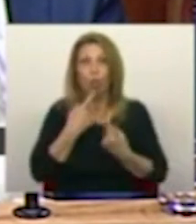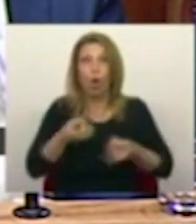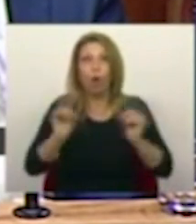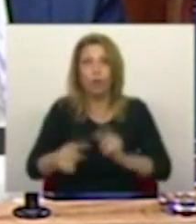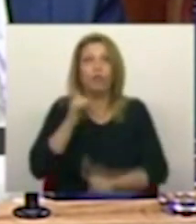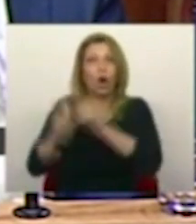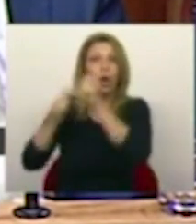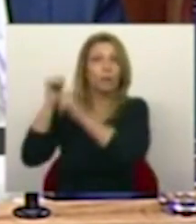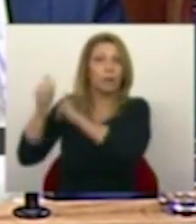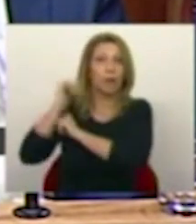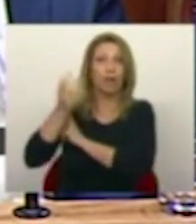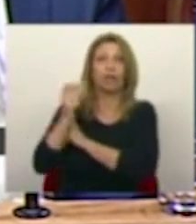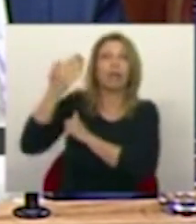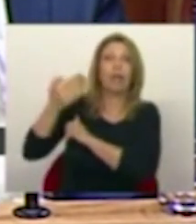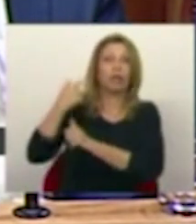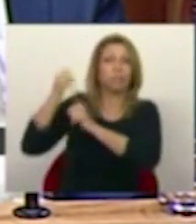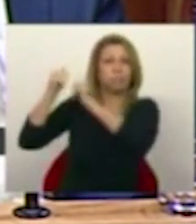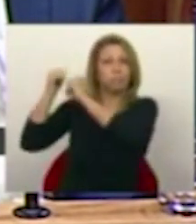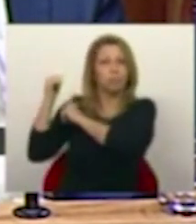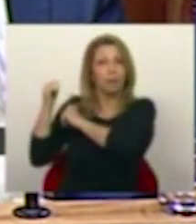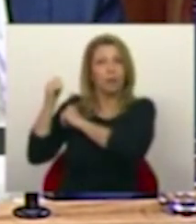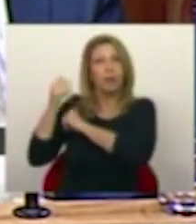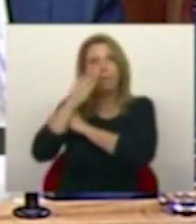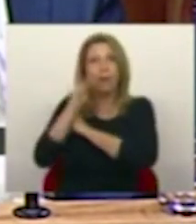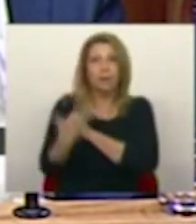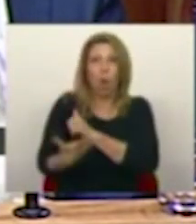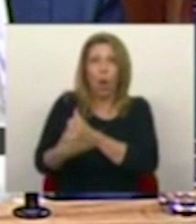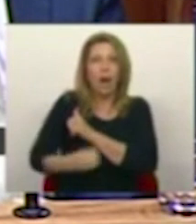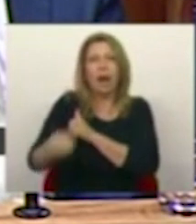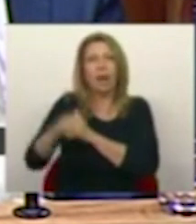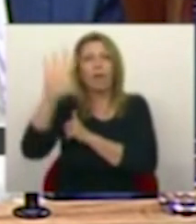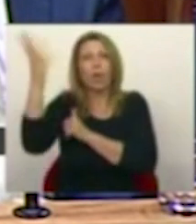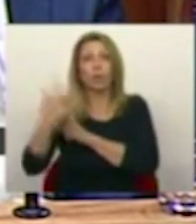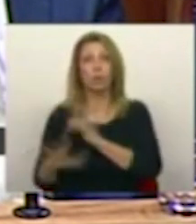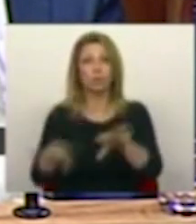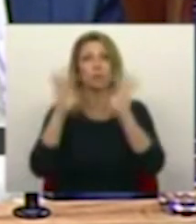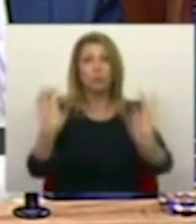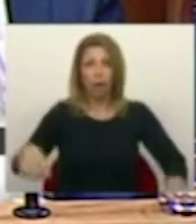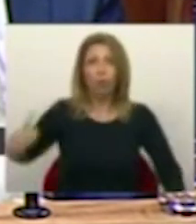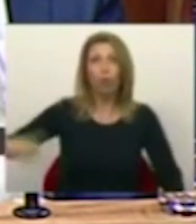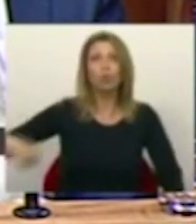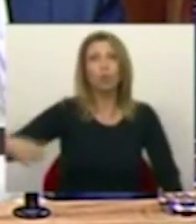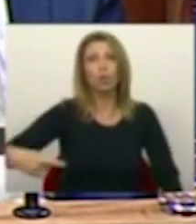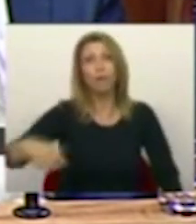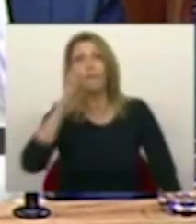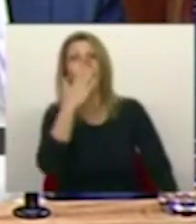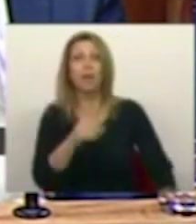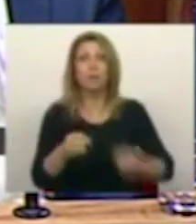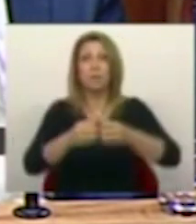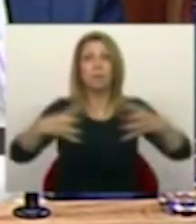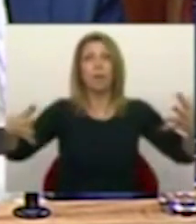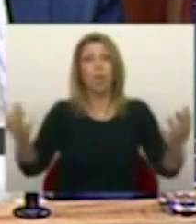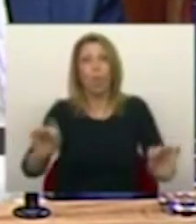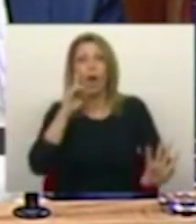7 anos atrás, como se nada disto tivesse acontecido e, sobretudo, como todos os dias não tivesse a aumentar crescentemente